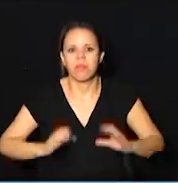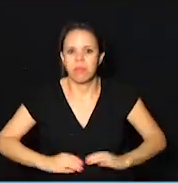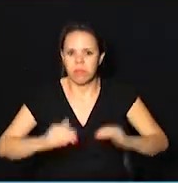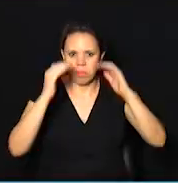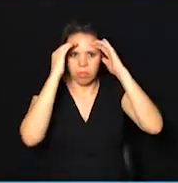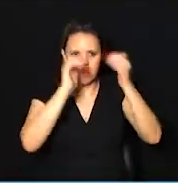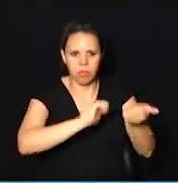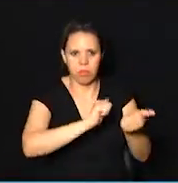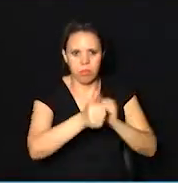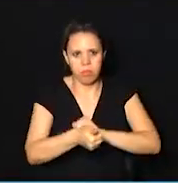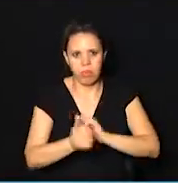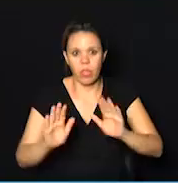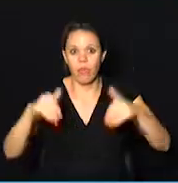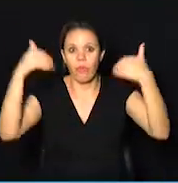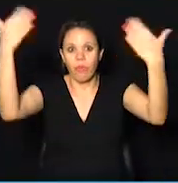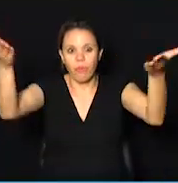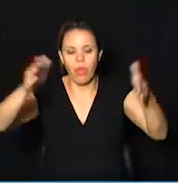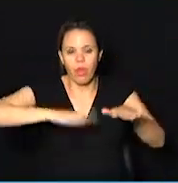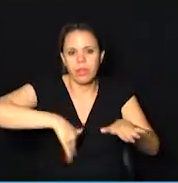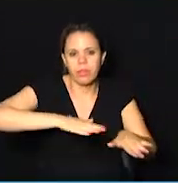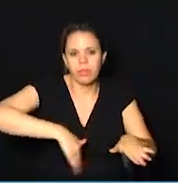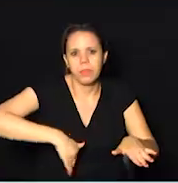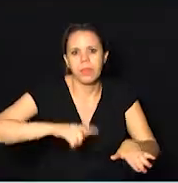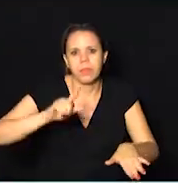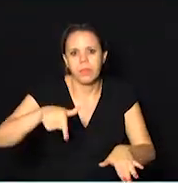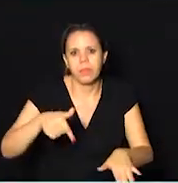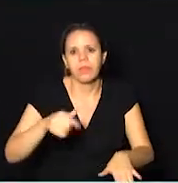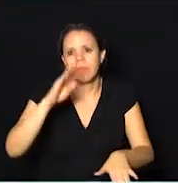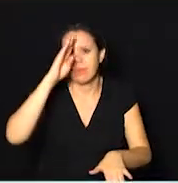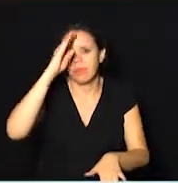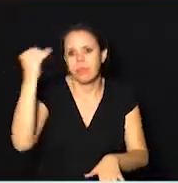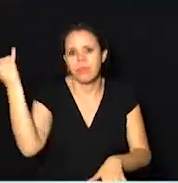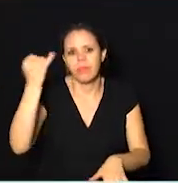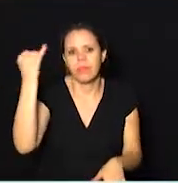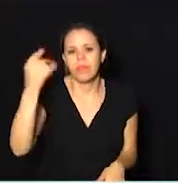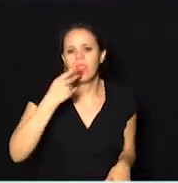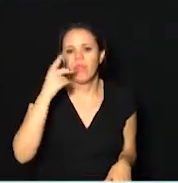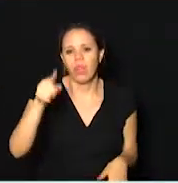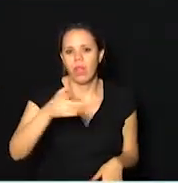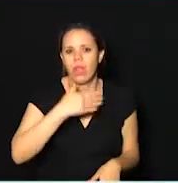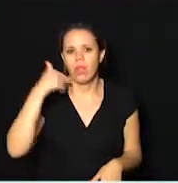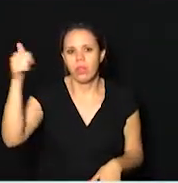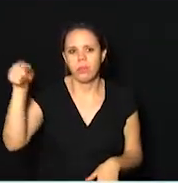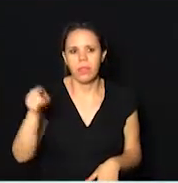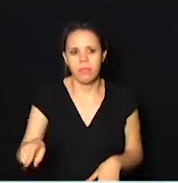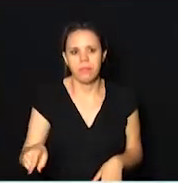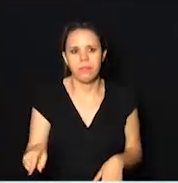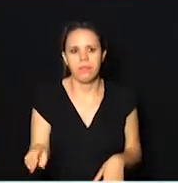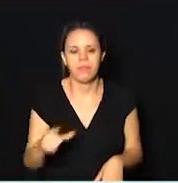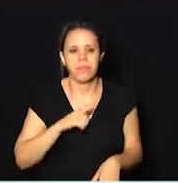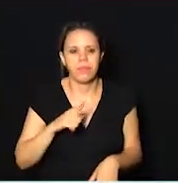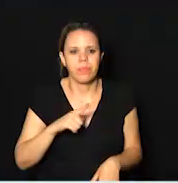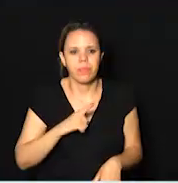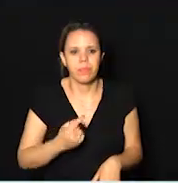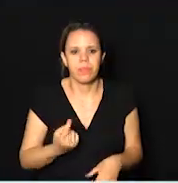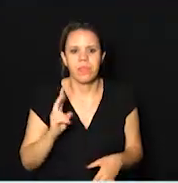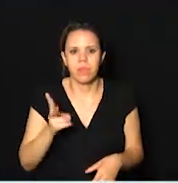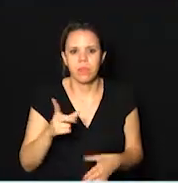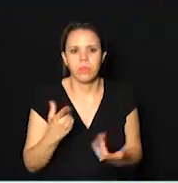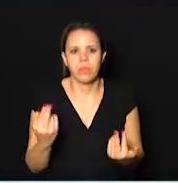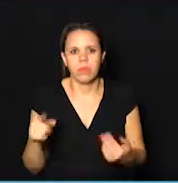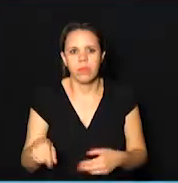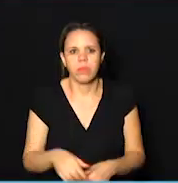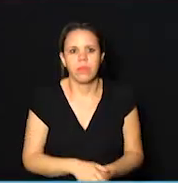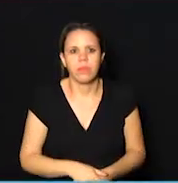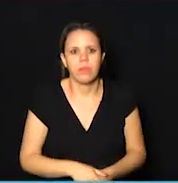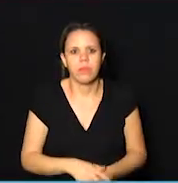disciplina de atleta que ele tem fora da piscina esse é o grande destaque quando eu falo que ele é o melhor que que eu tenho que eu já tive a